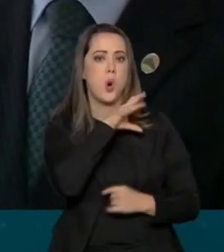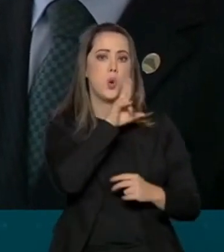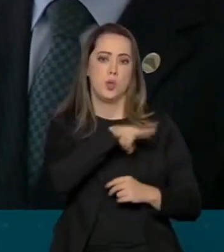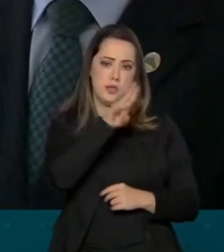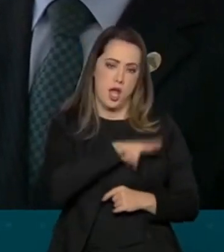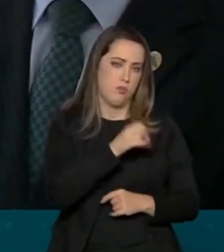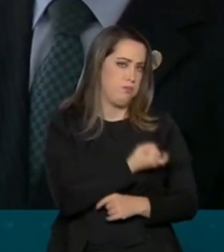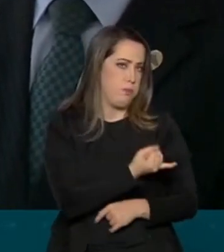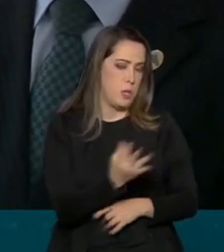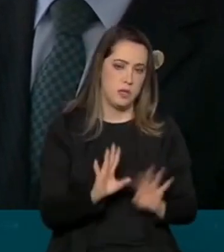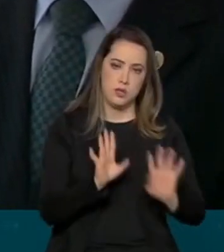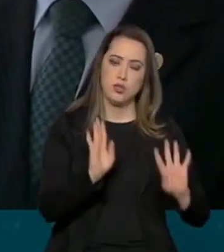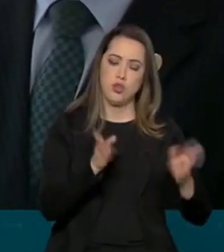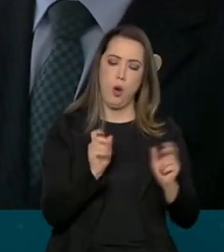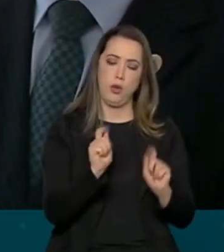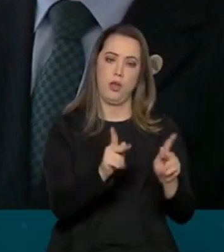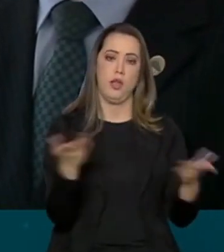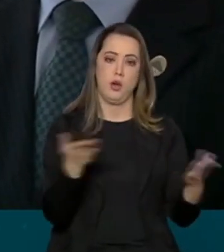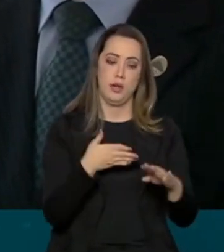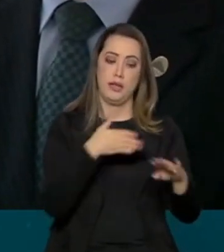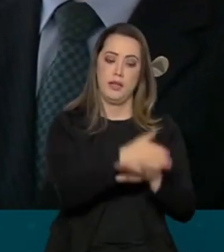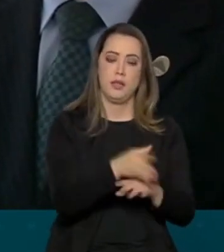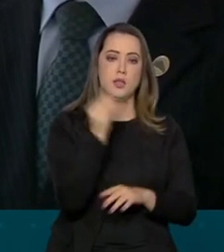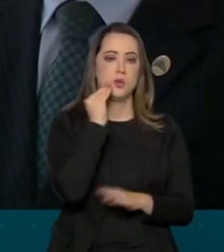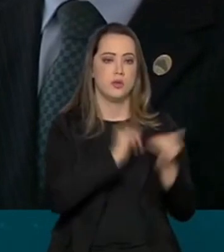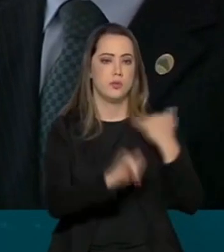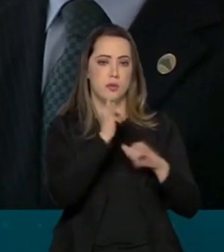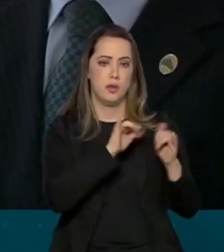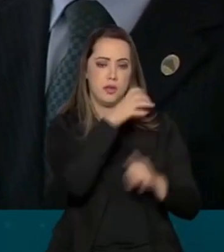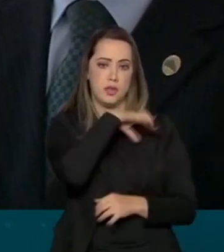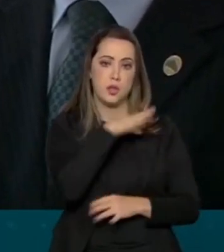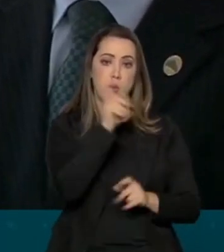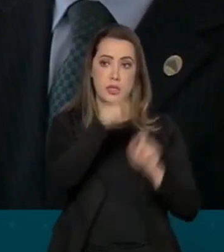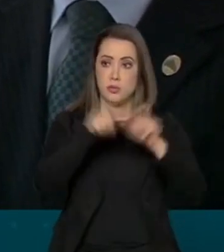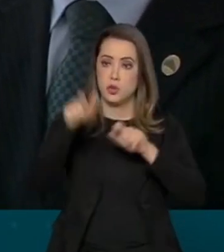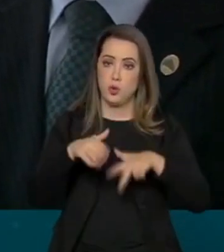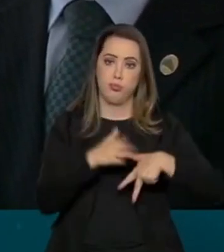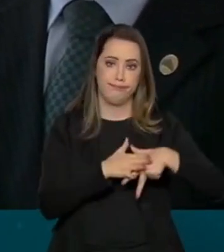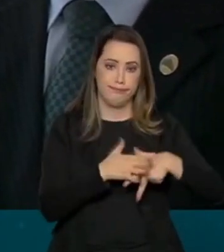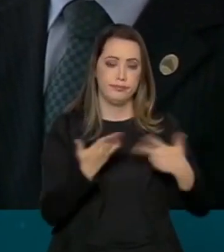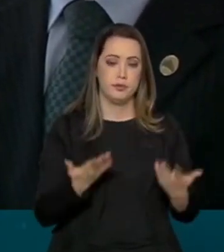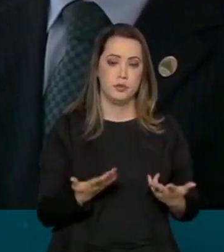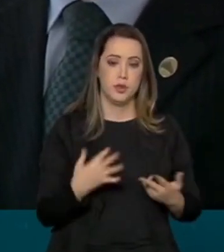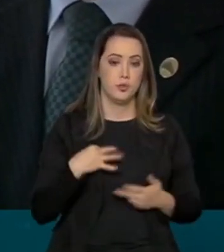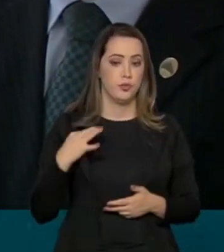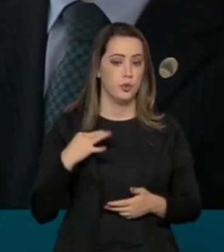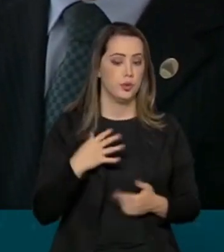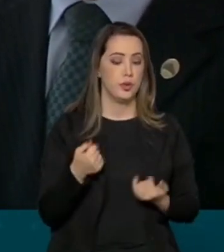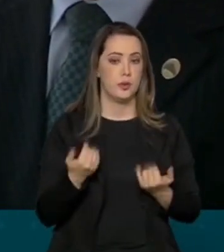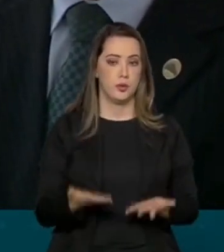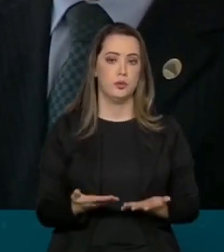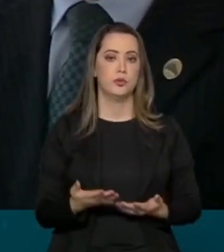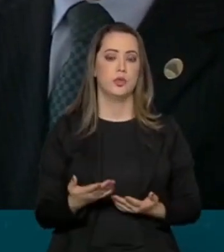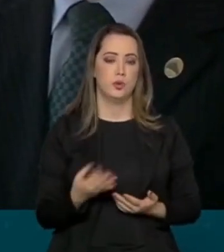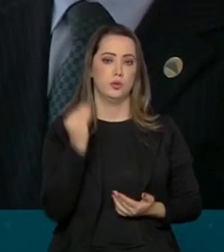testes todos, e agora eles estão entrando para a fase de testes com pacientes, ou seja, com voluntários, ou seja,